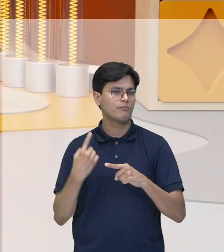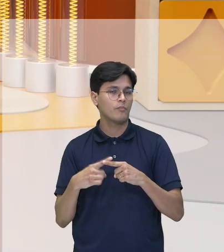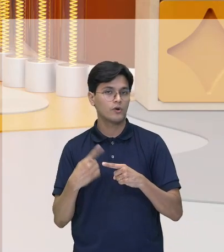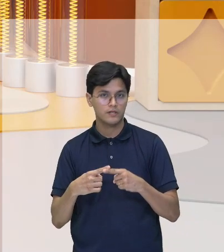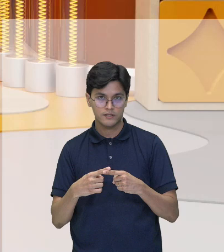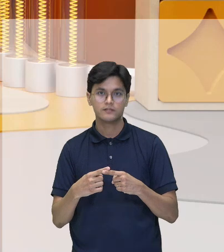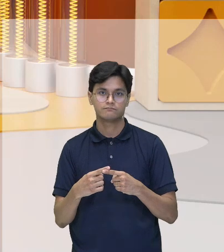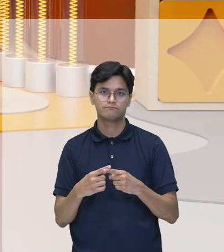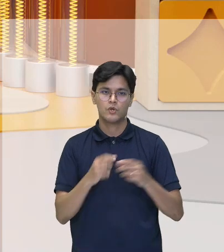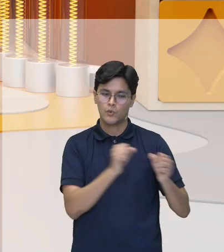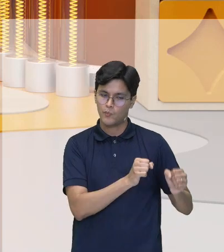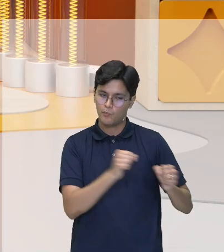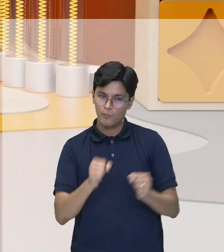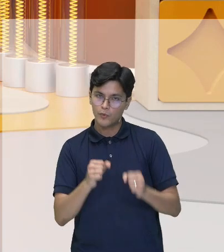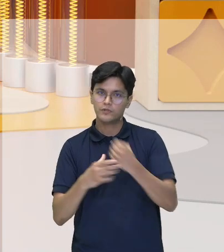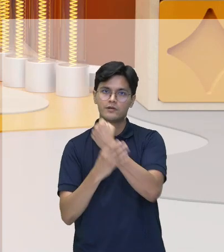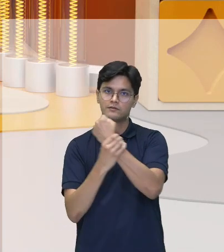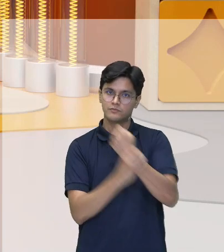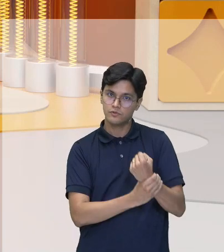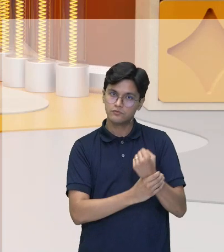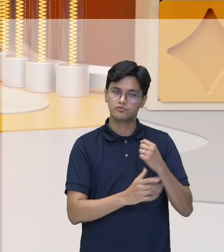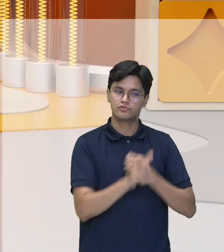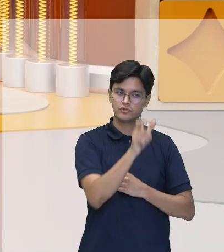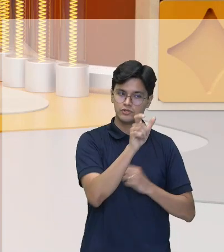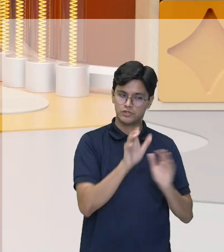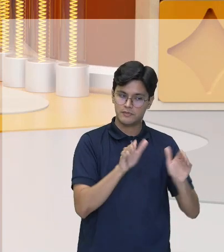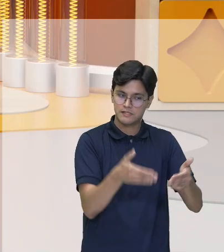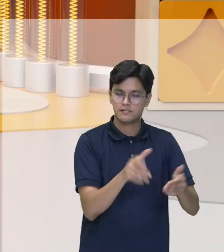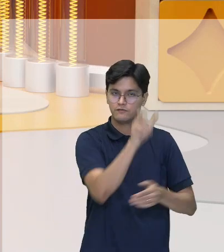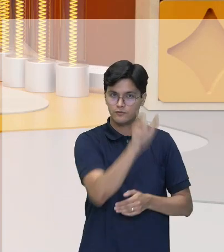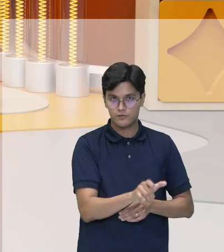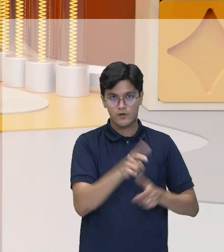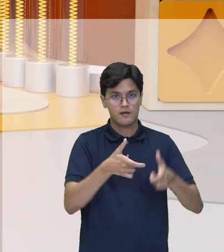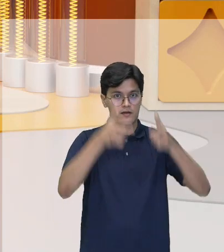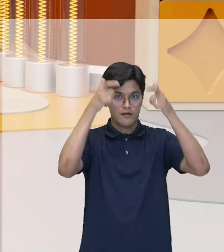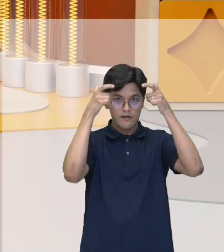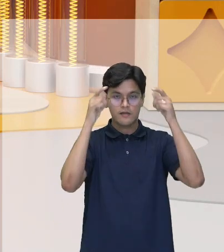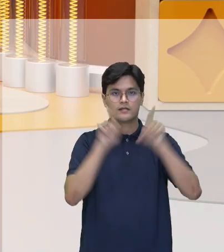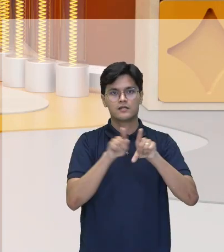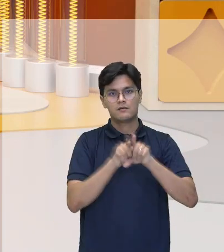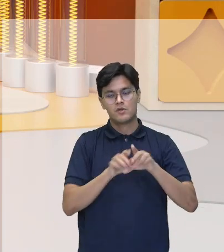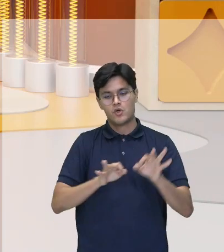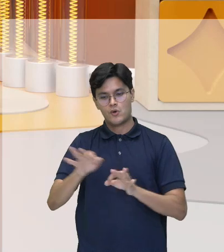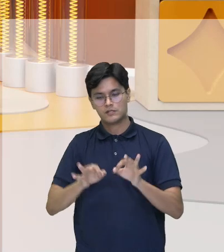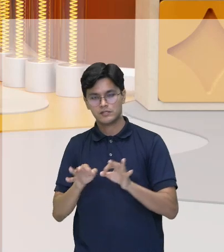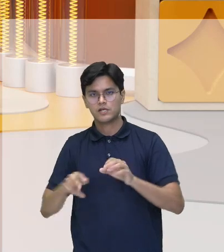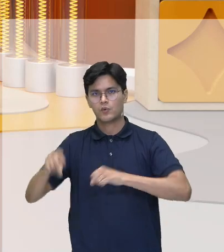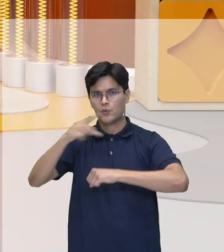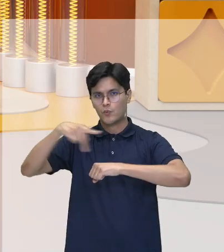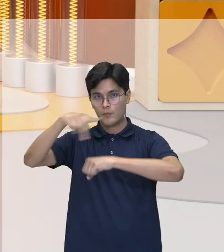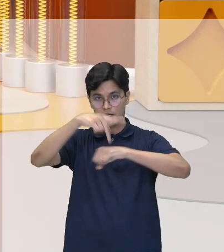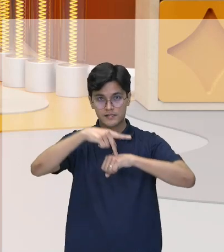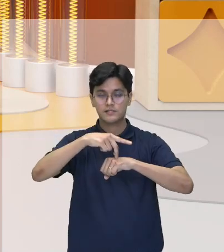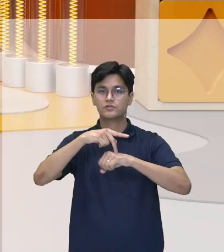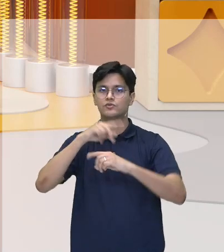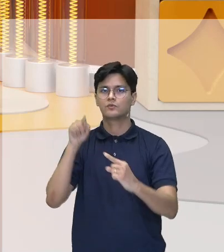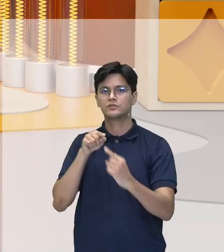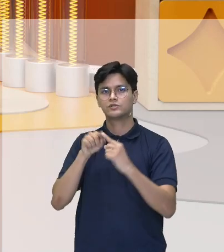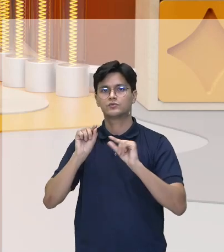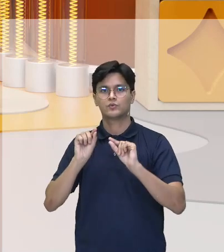cada uma dessas movimentações. Então, para a burguesia, vai ser interessante apoiar um líder forte, com uma